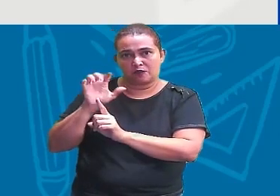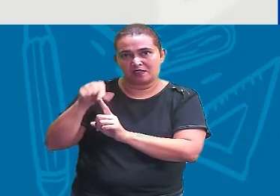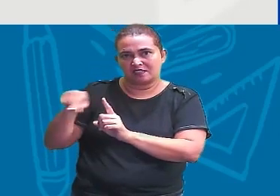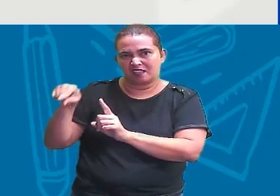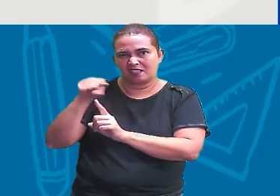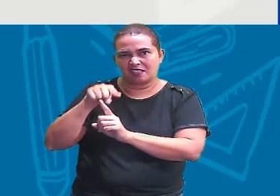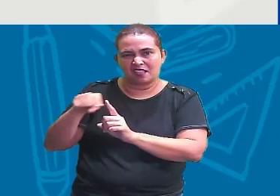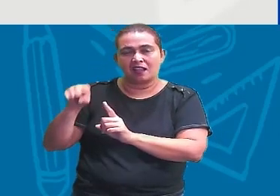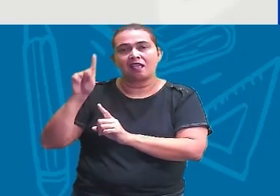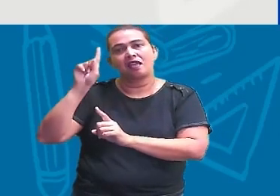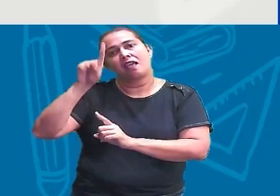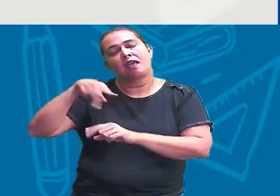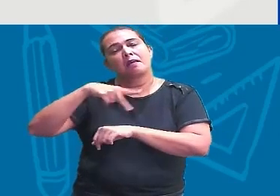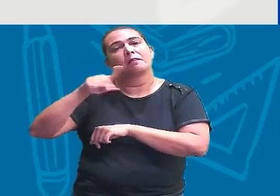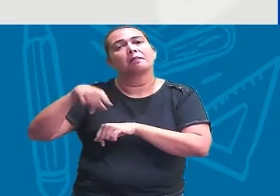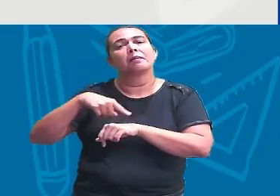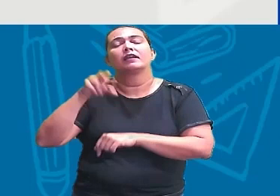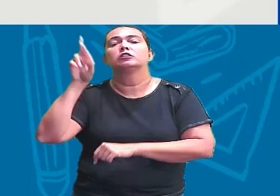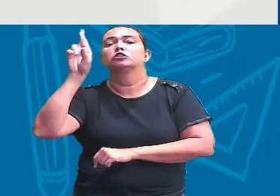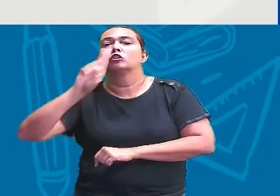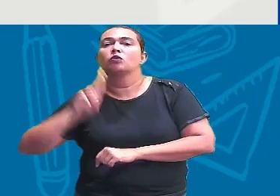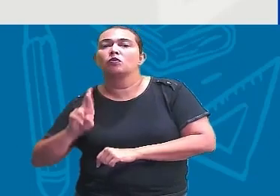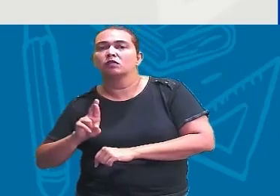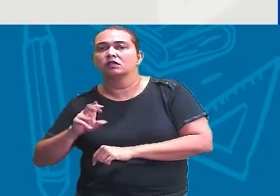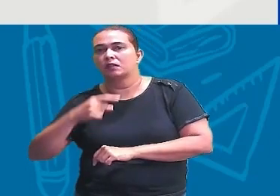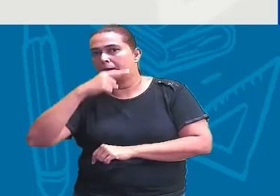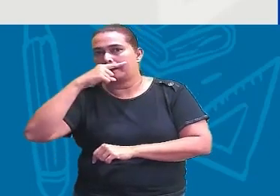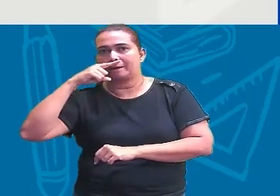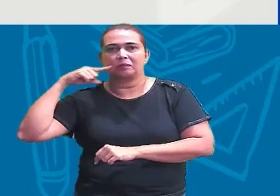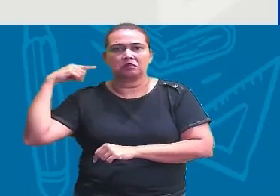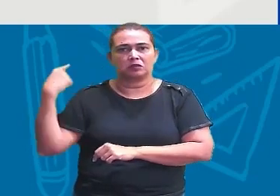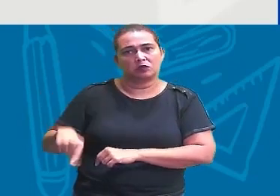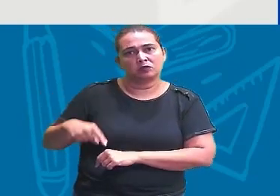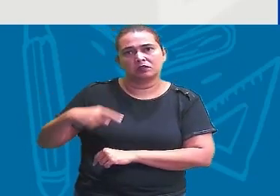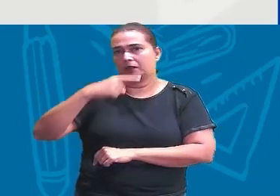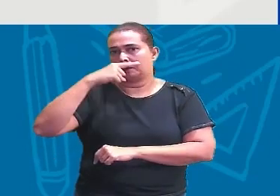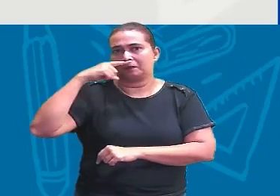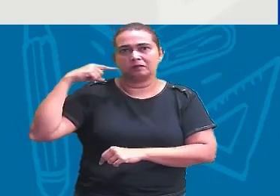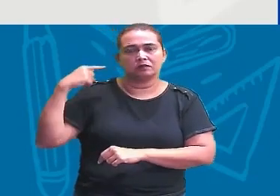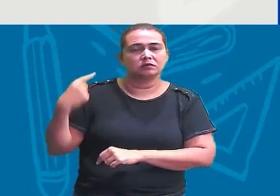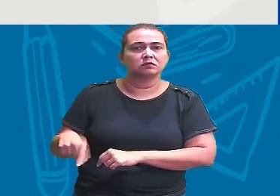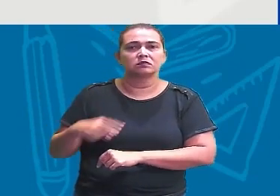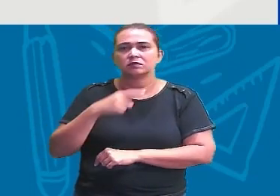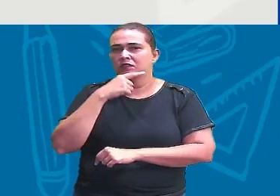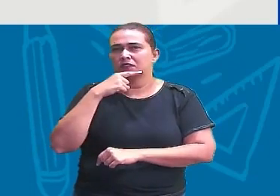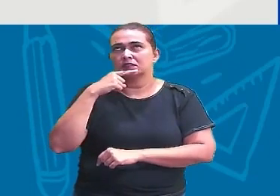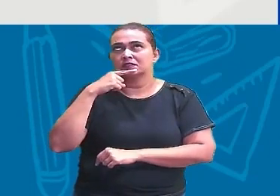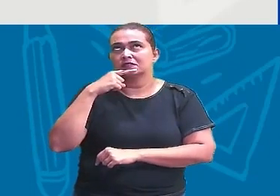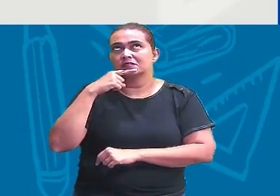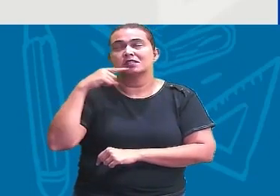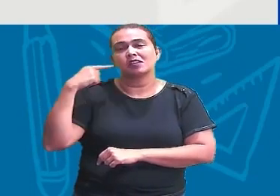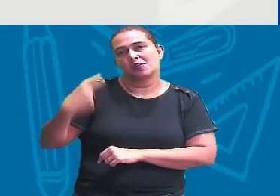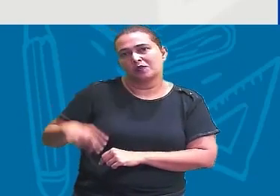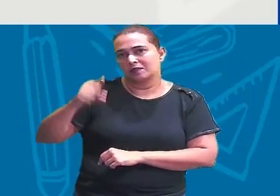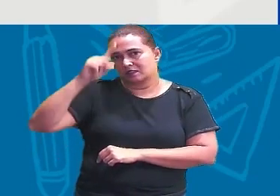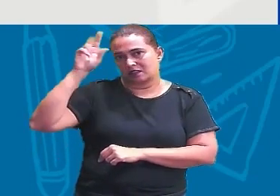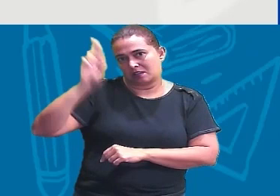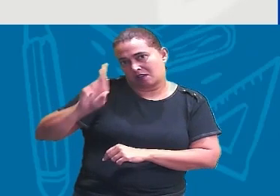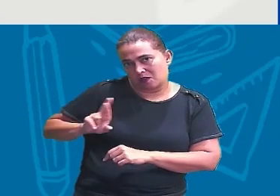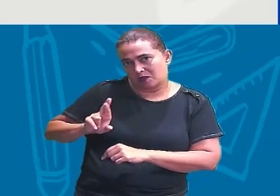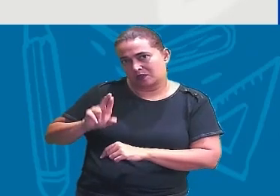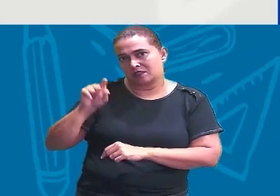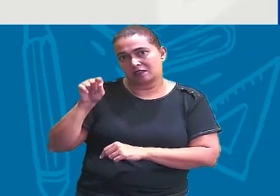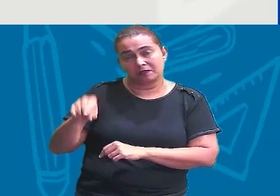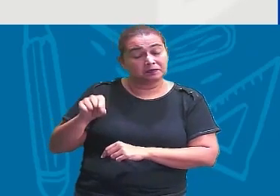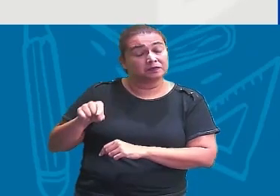Isso porque Rússia e Império Austro-Húngaro, naquele momento, tinha uma disputa grande de território e de poder.